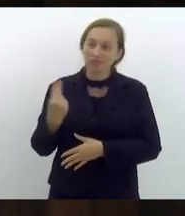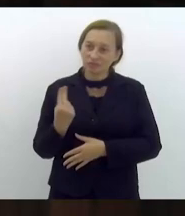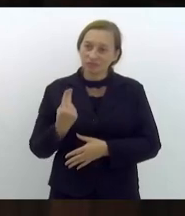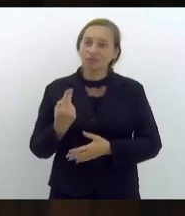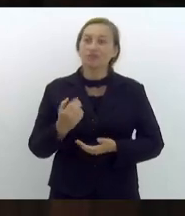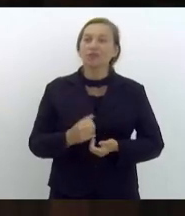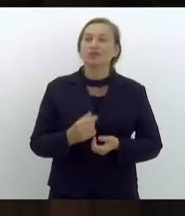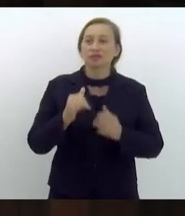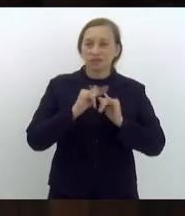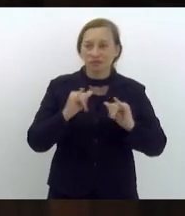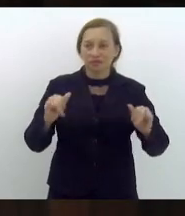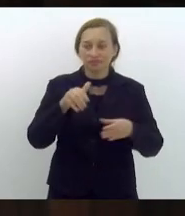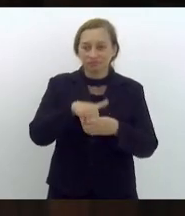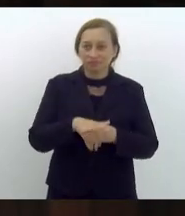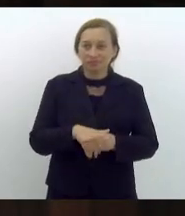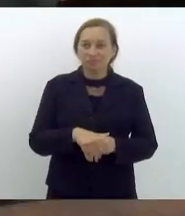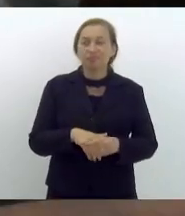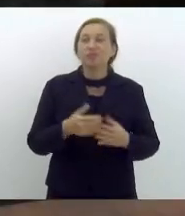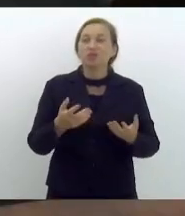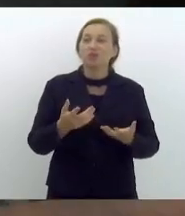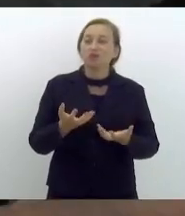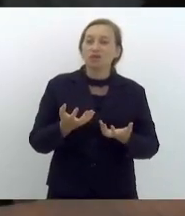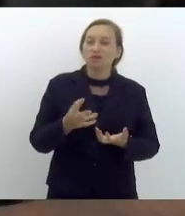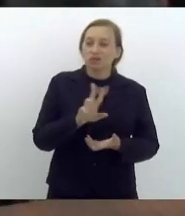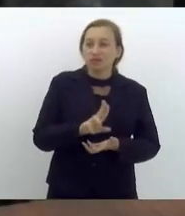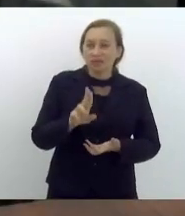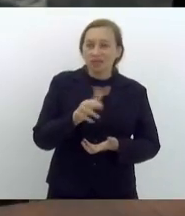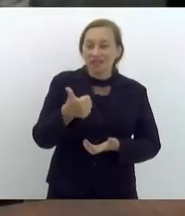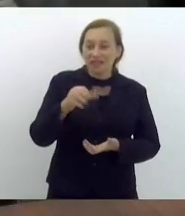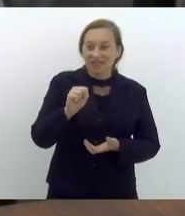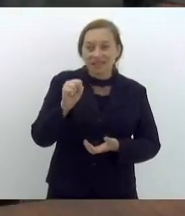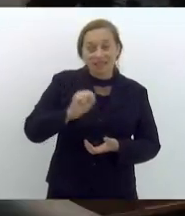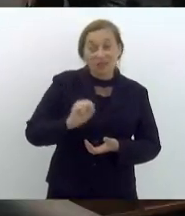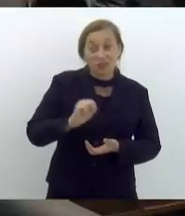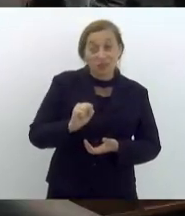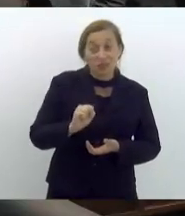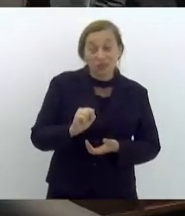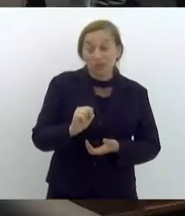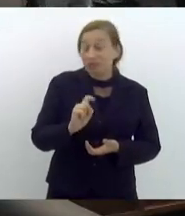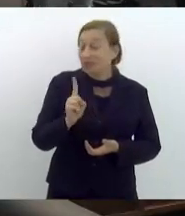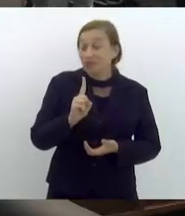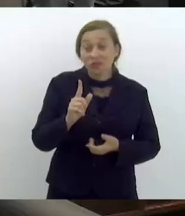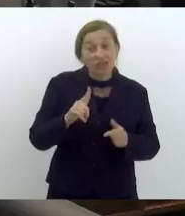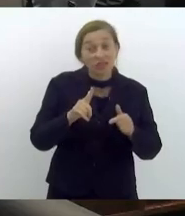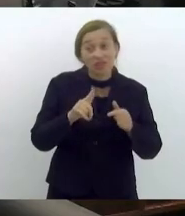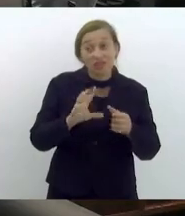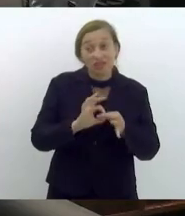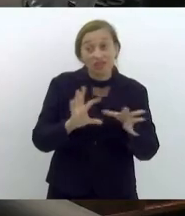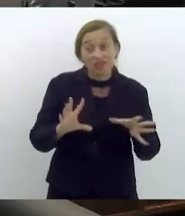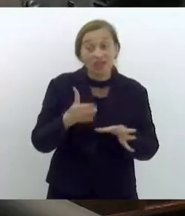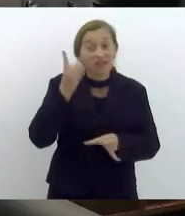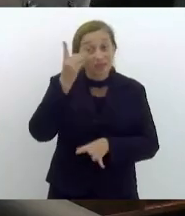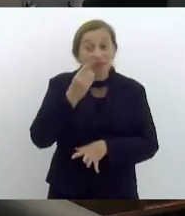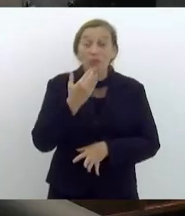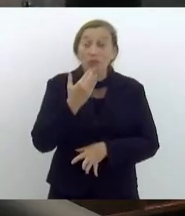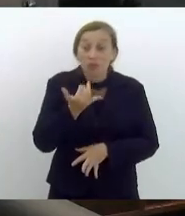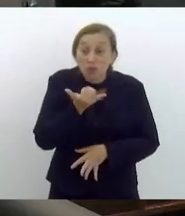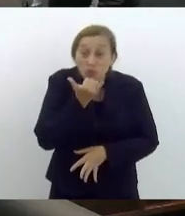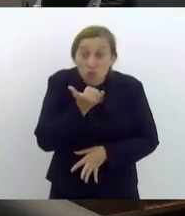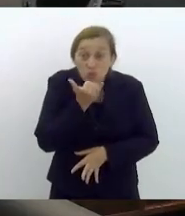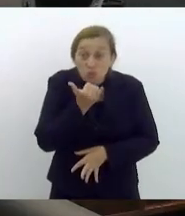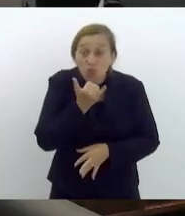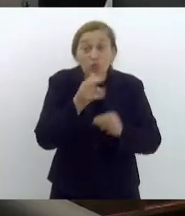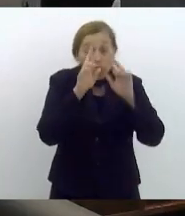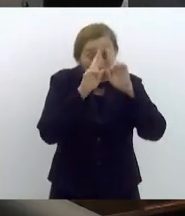fazia a declaração de voto eu só quero usar 10 segundos mas aí eu não vou eu não vou permitir Deputado peço desculpa com